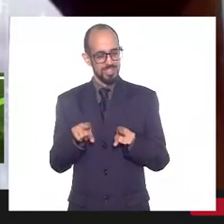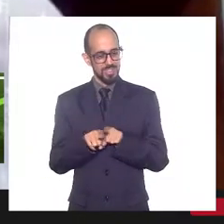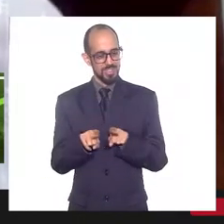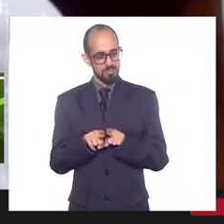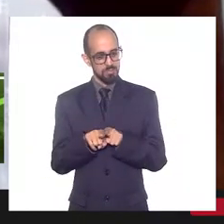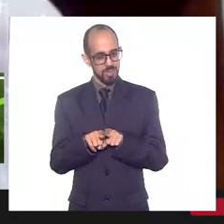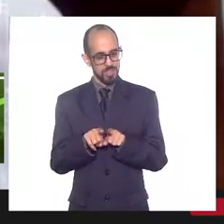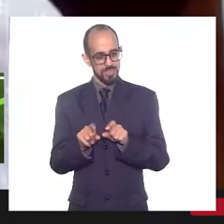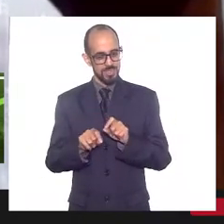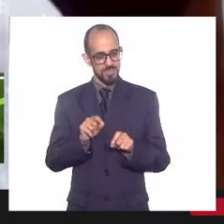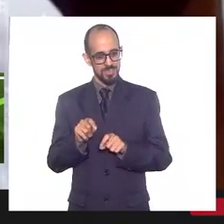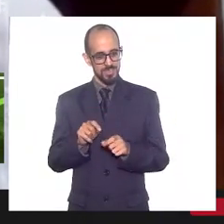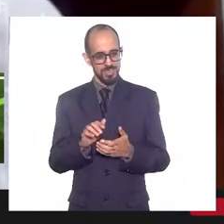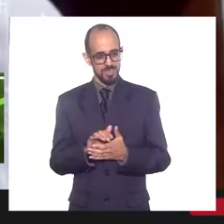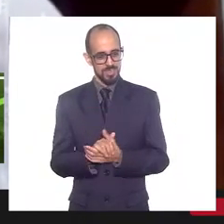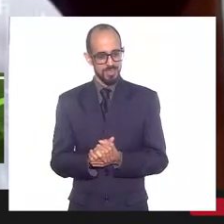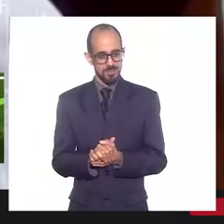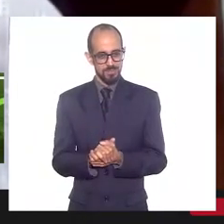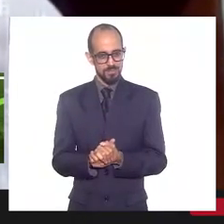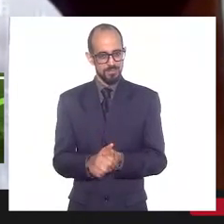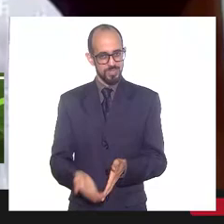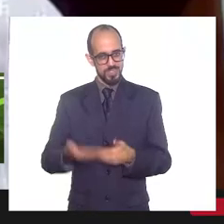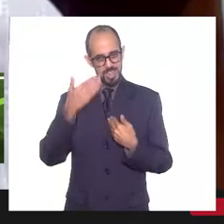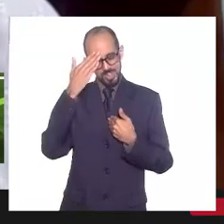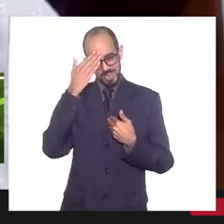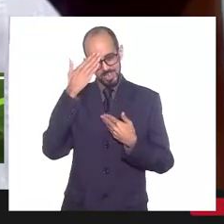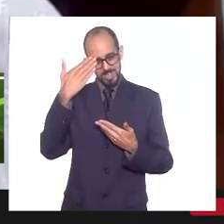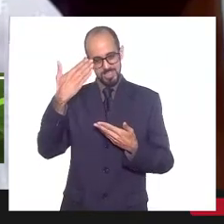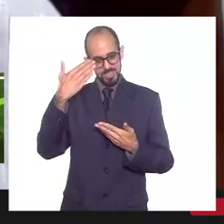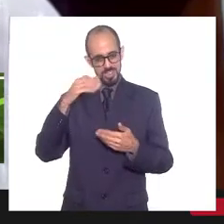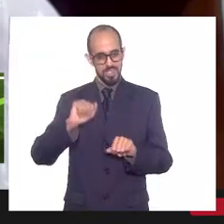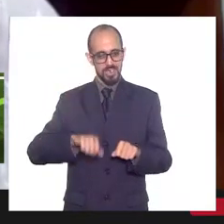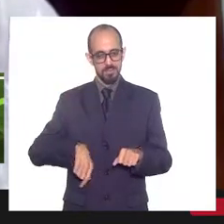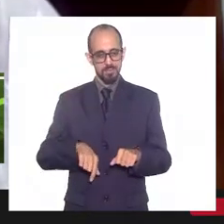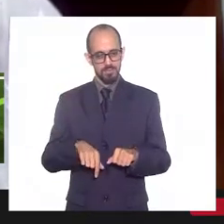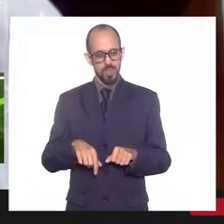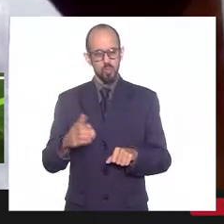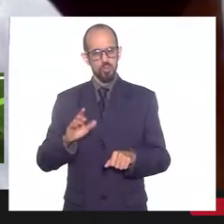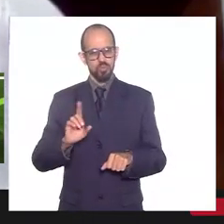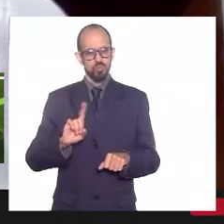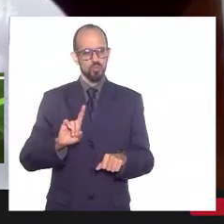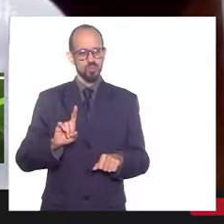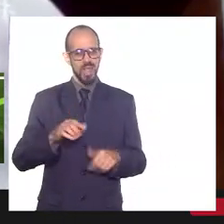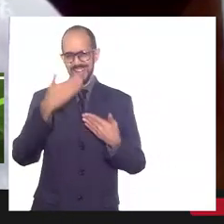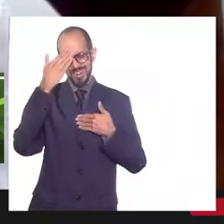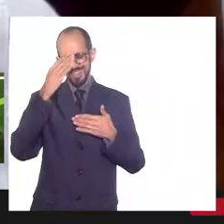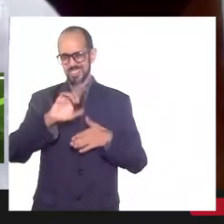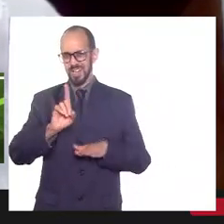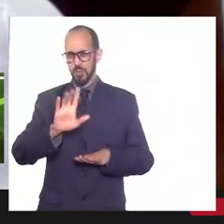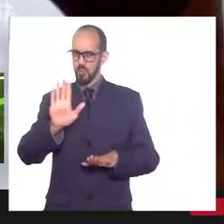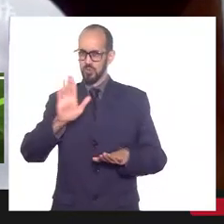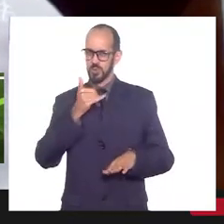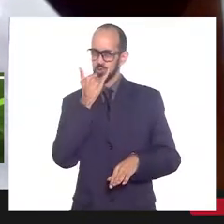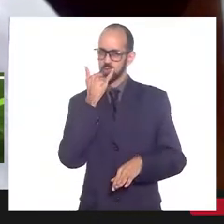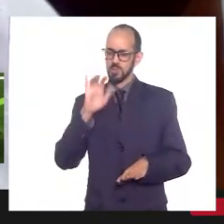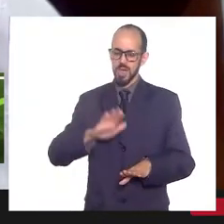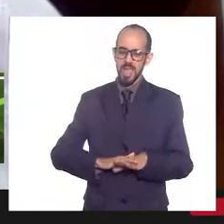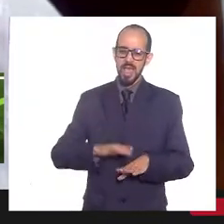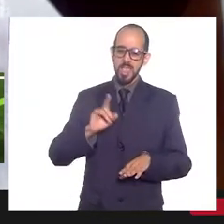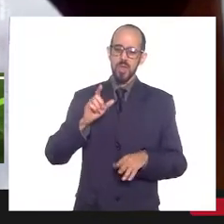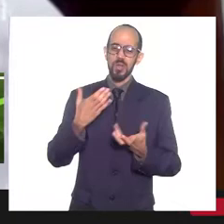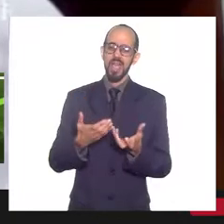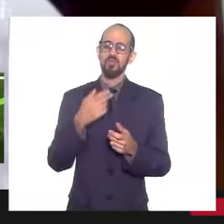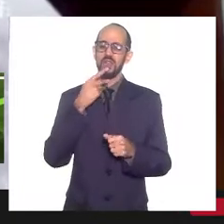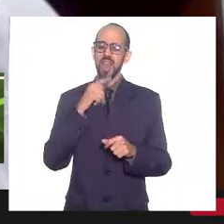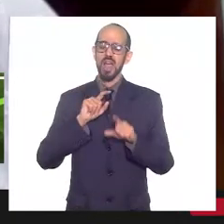de agradecer também quero agradecer não acho que era o que eu quero dizer que